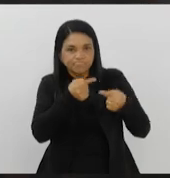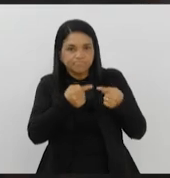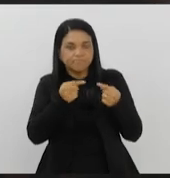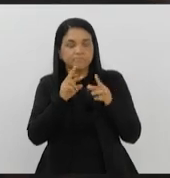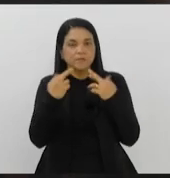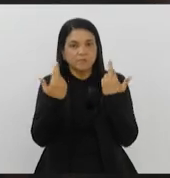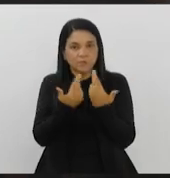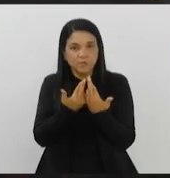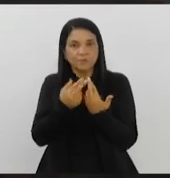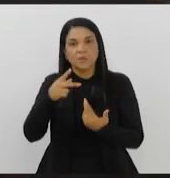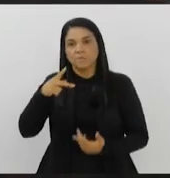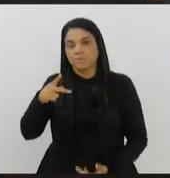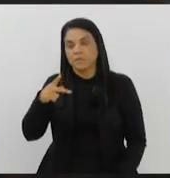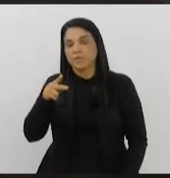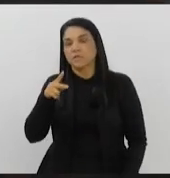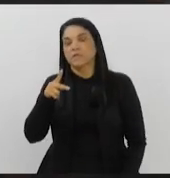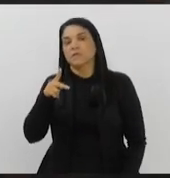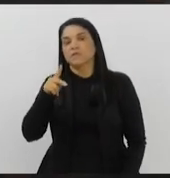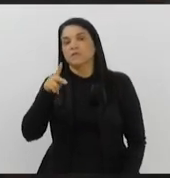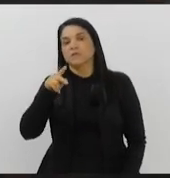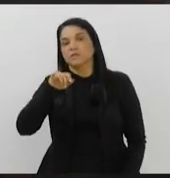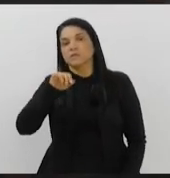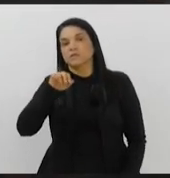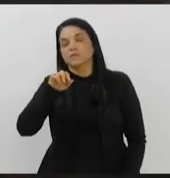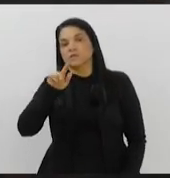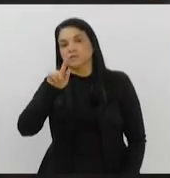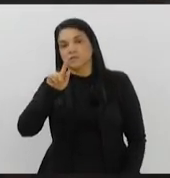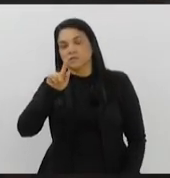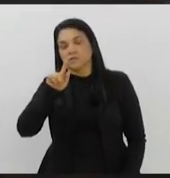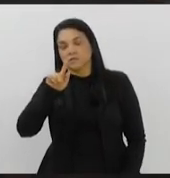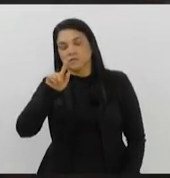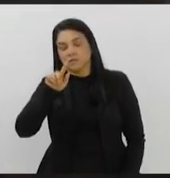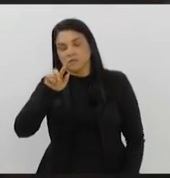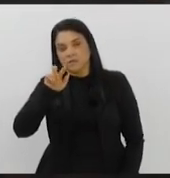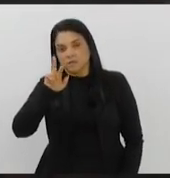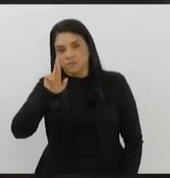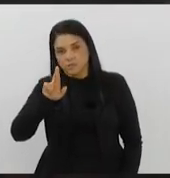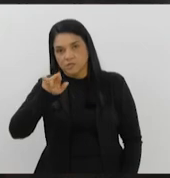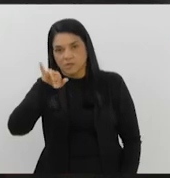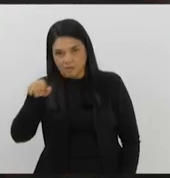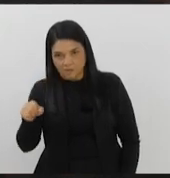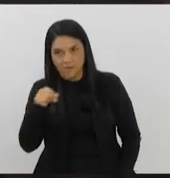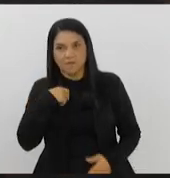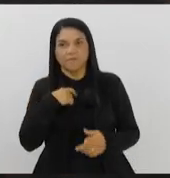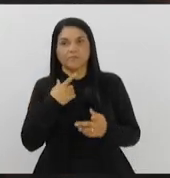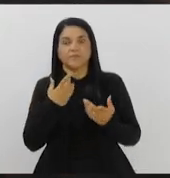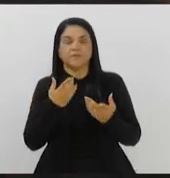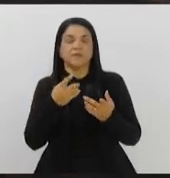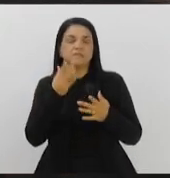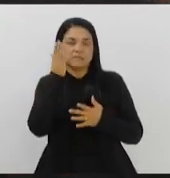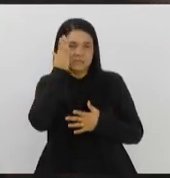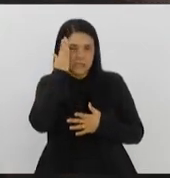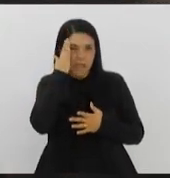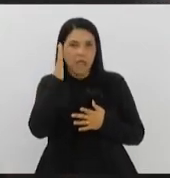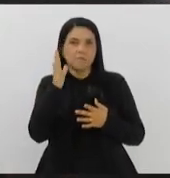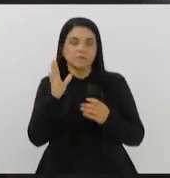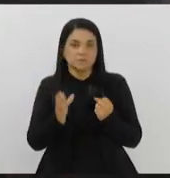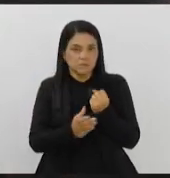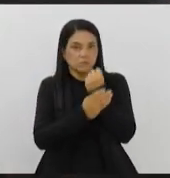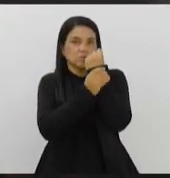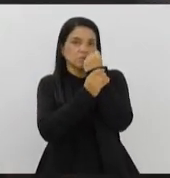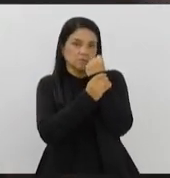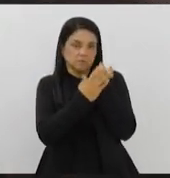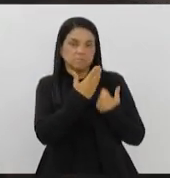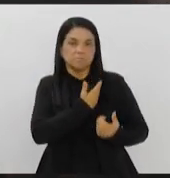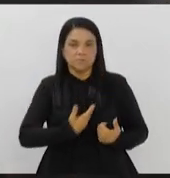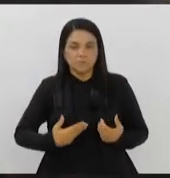repente, da PGE não recorrer mais, enfim, já estamos, o governador entende da necessidade, é claro que segurança pública é a pauta